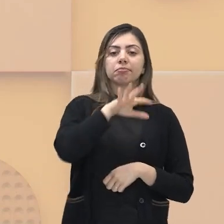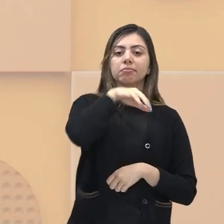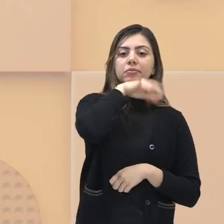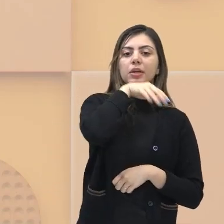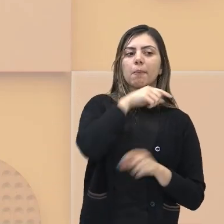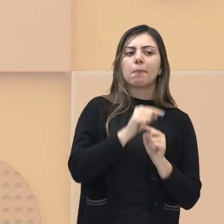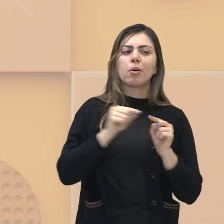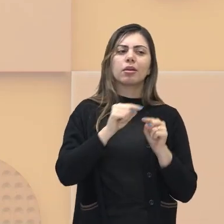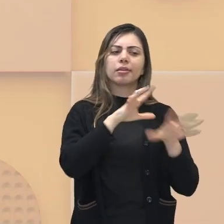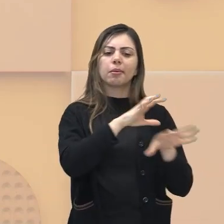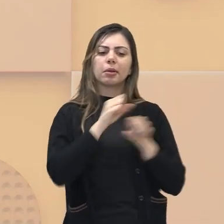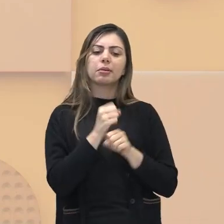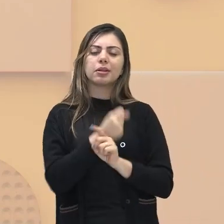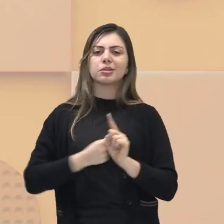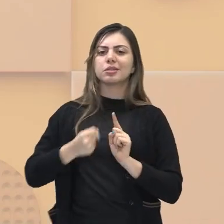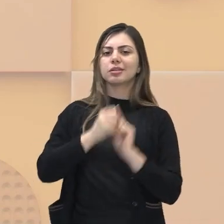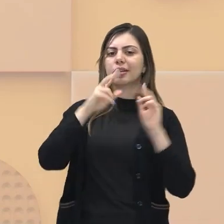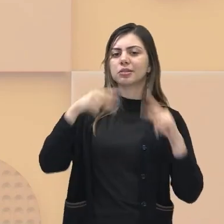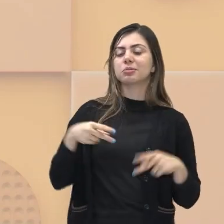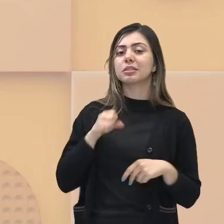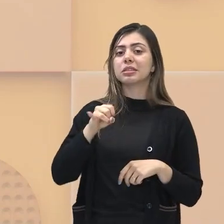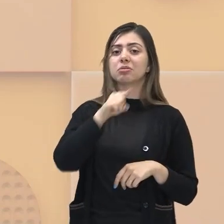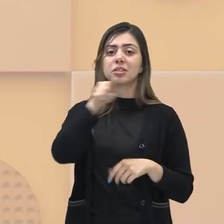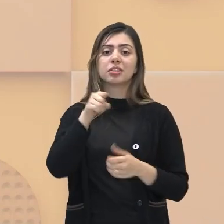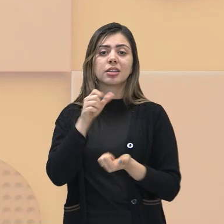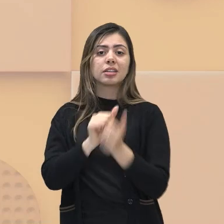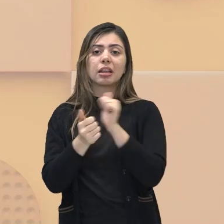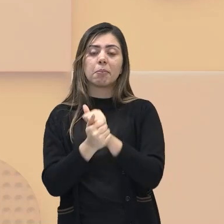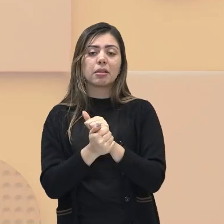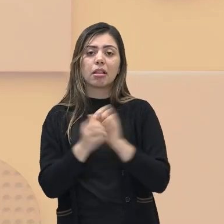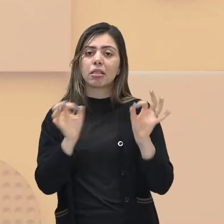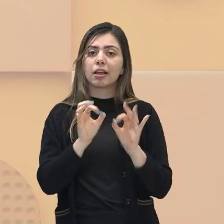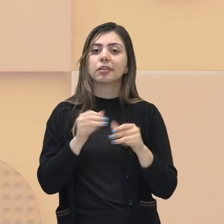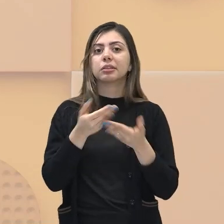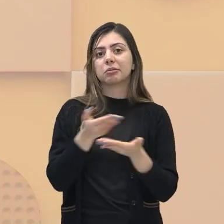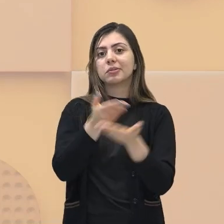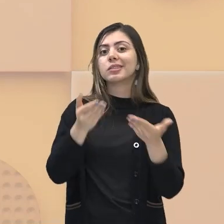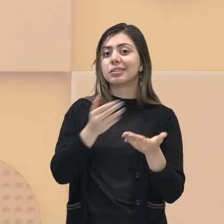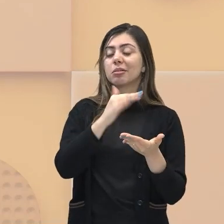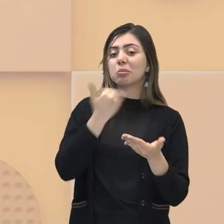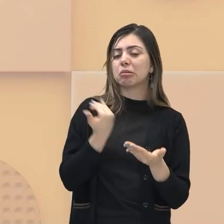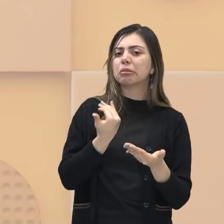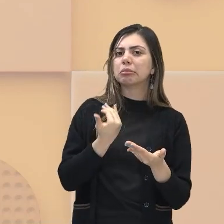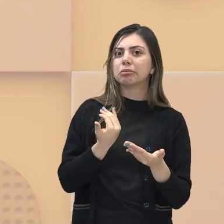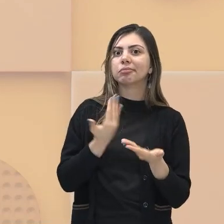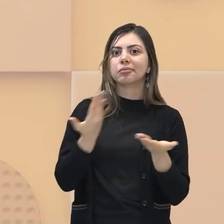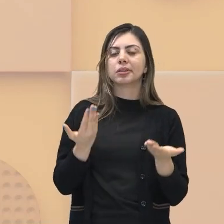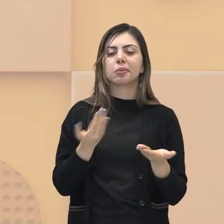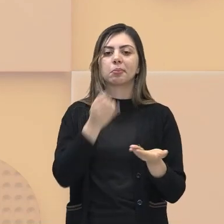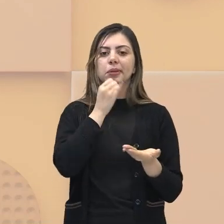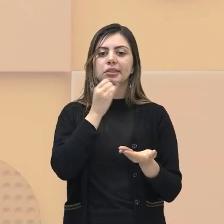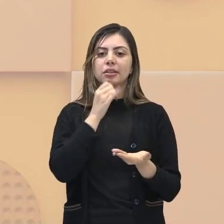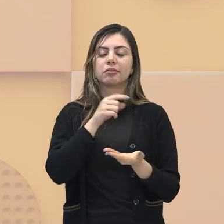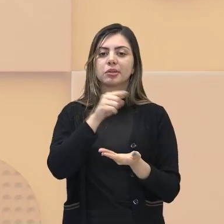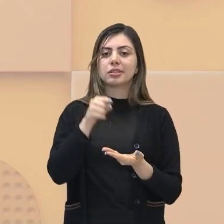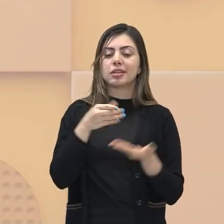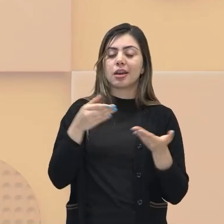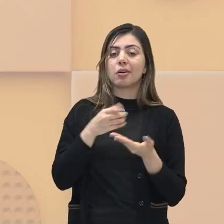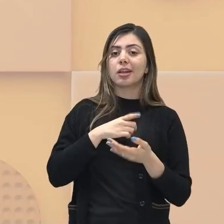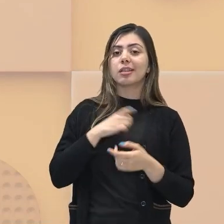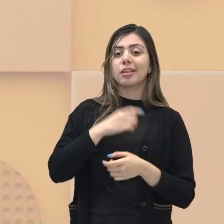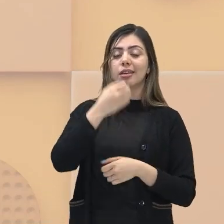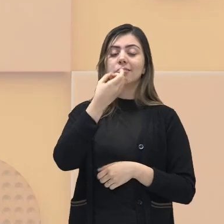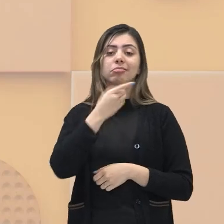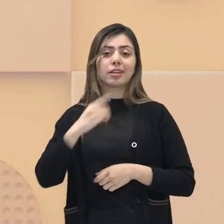trazido para a sociedade humana. Se você não se adapta, você tem que morrer. É isso que estão falando para a gente quando você tem a aplicação do